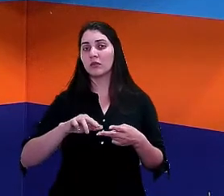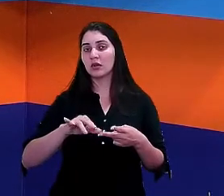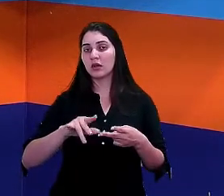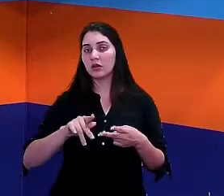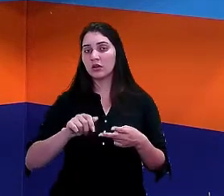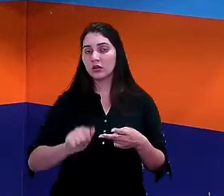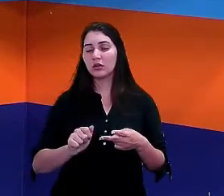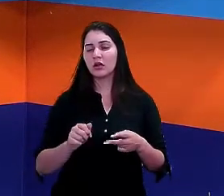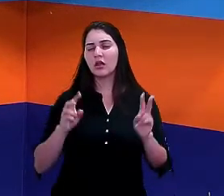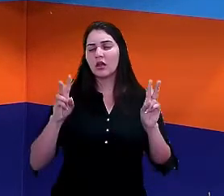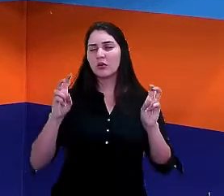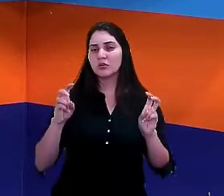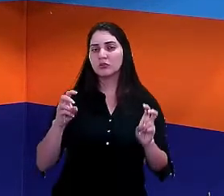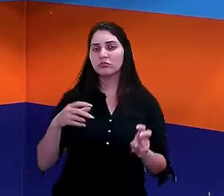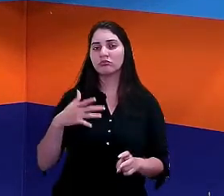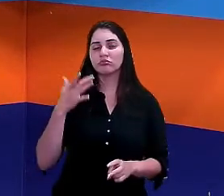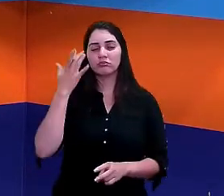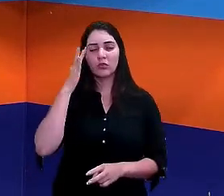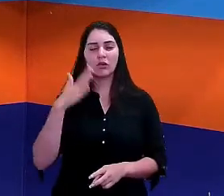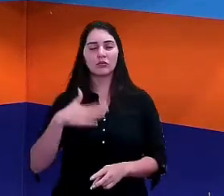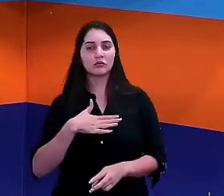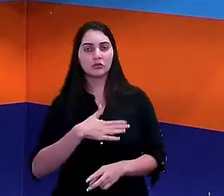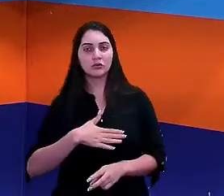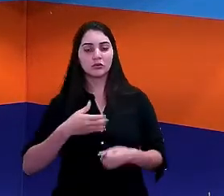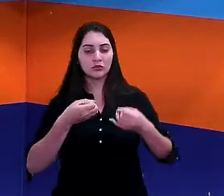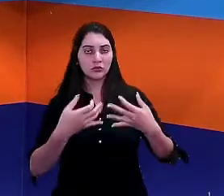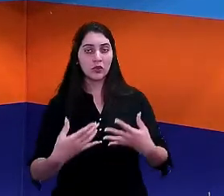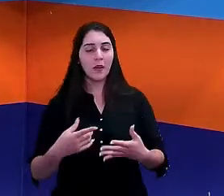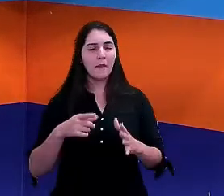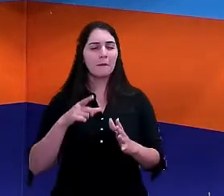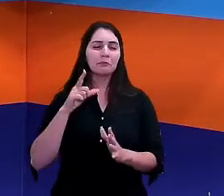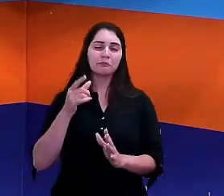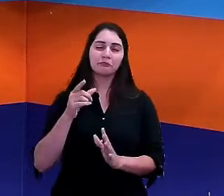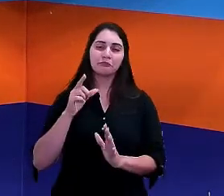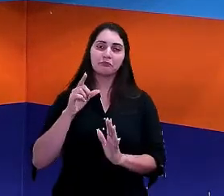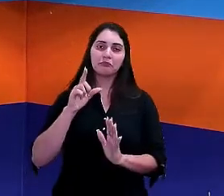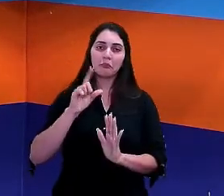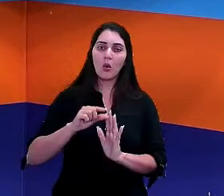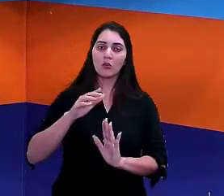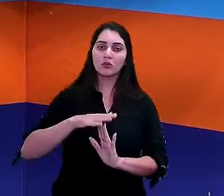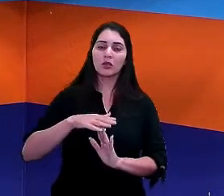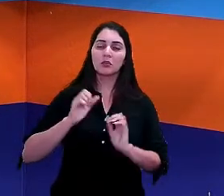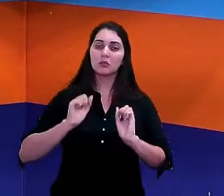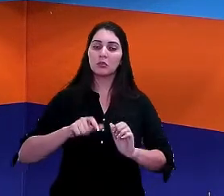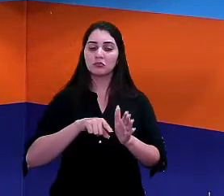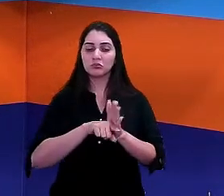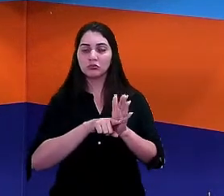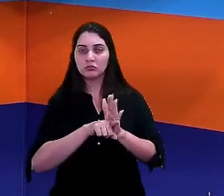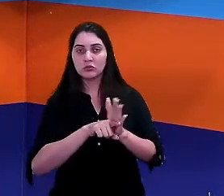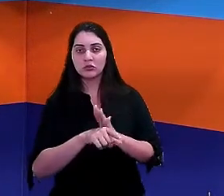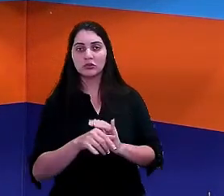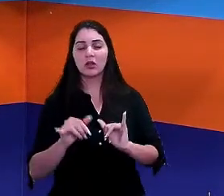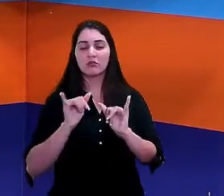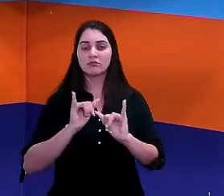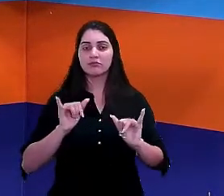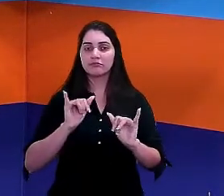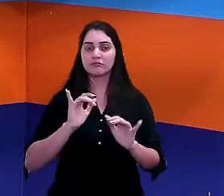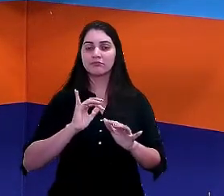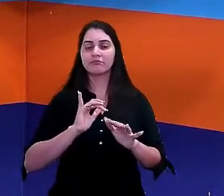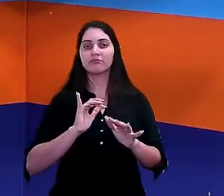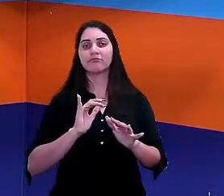É um assunto que eu acho sempre muito gostoso assim, de falar, pena que é pouco tempo. Mas você pode aí dar uma pesquisada aí na internet, falar